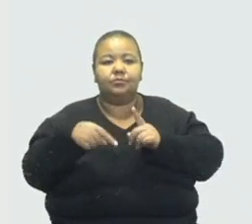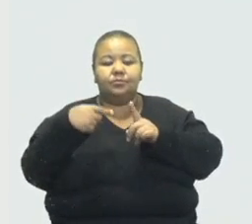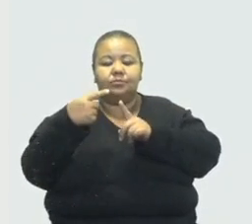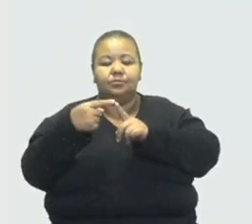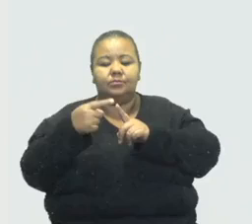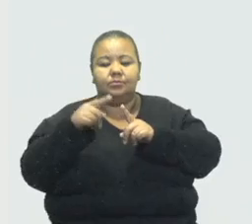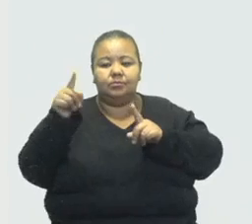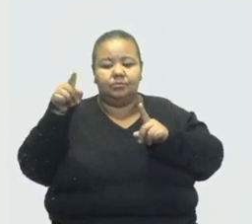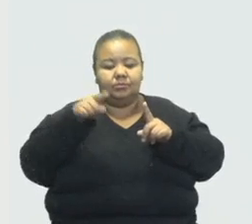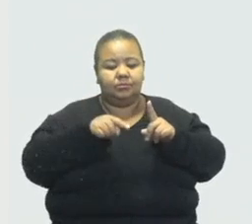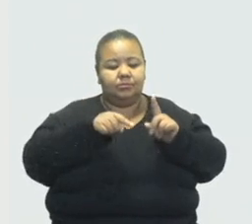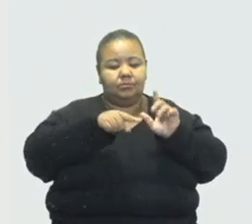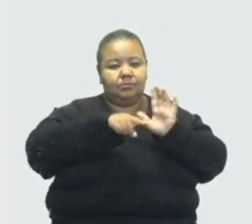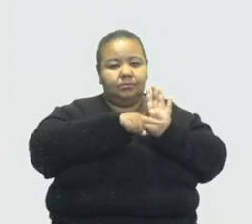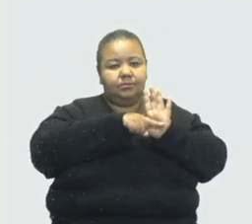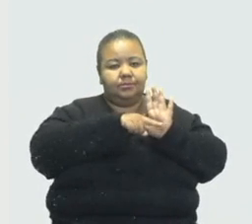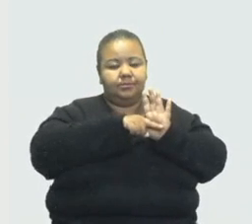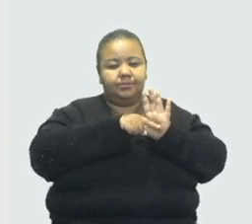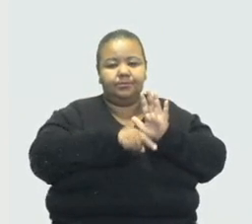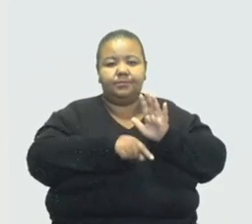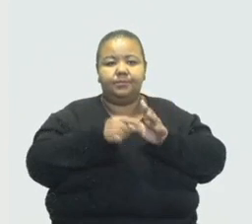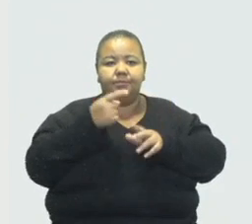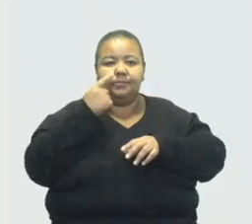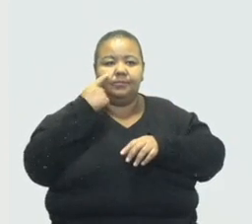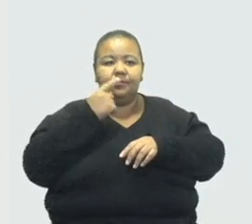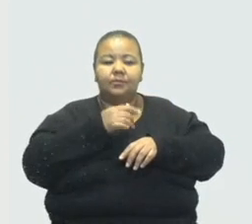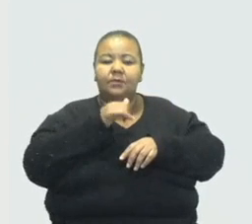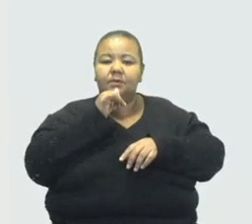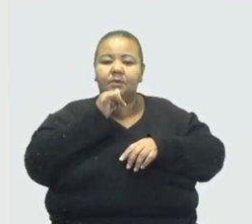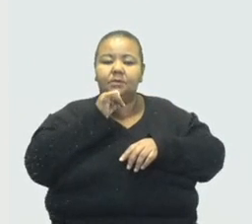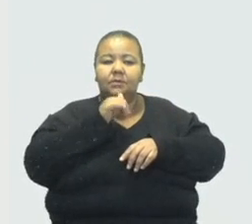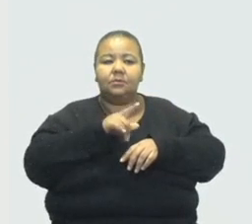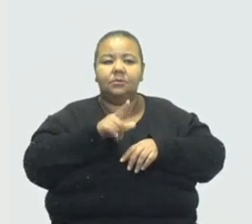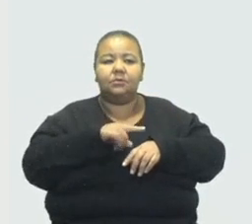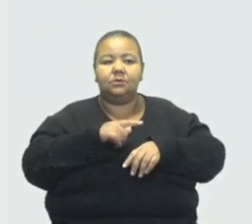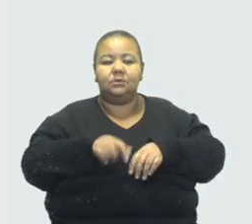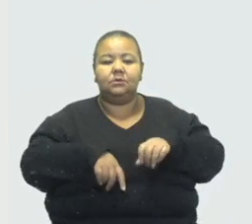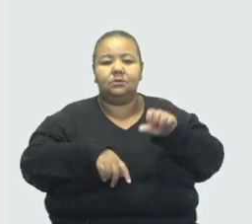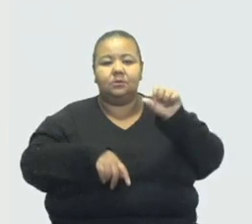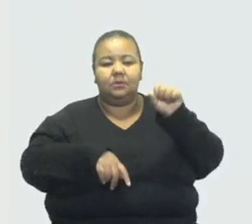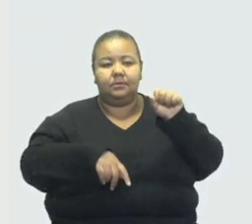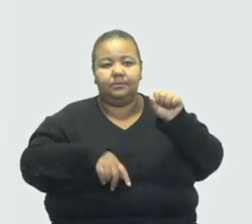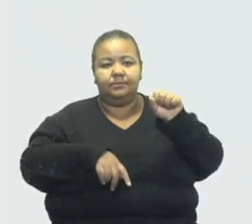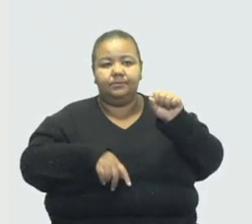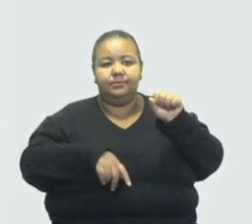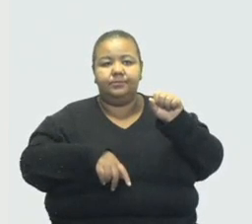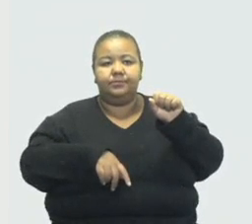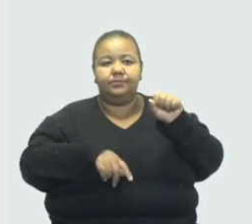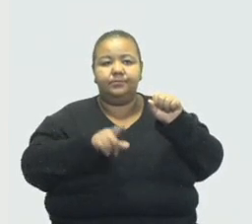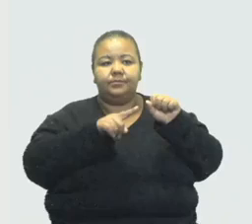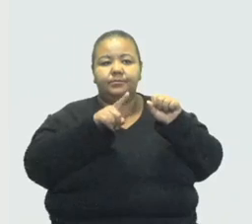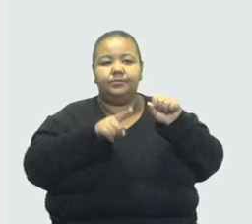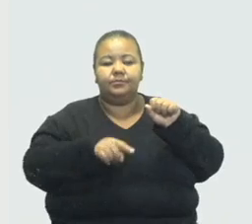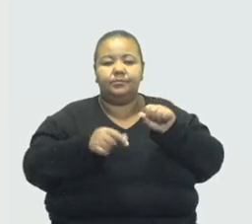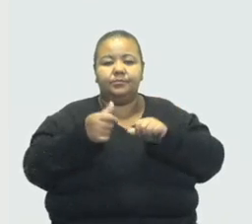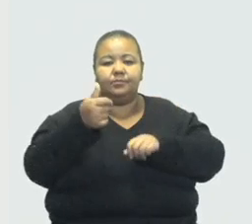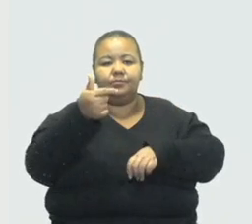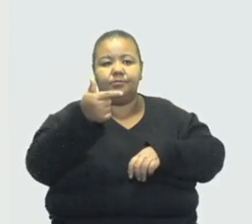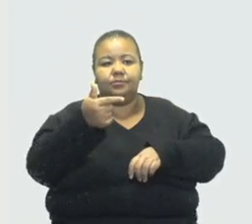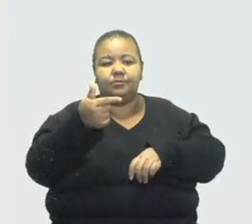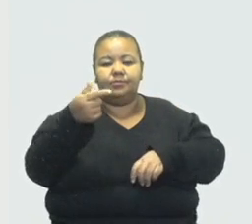e aqui a gente troca. Vejamos um exemplo. Então, nós temos aqui a matriz A, que é dada por